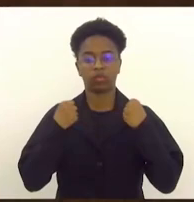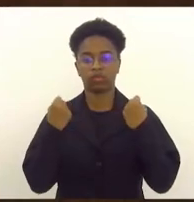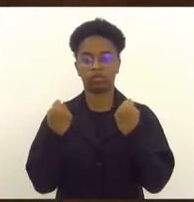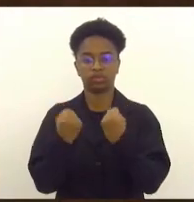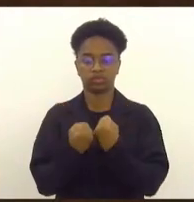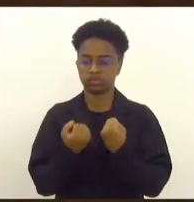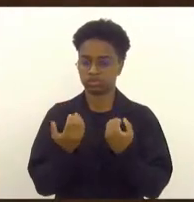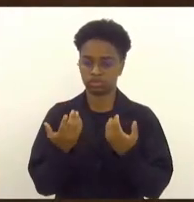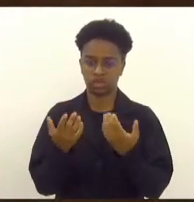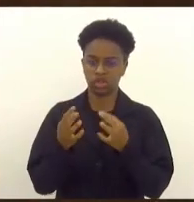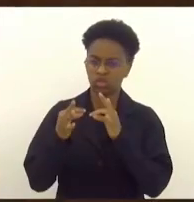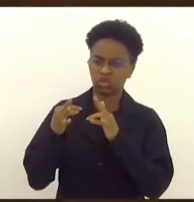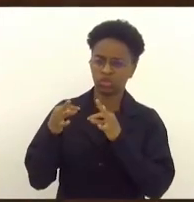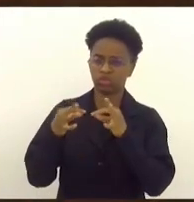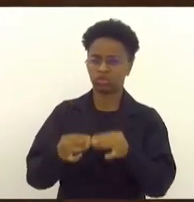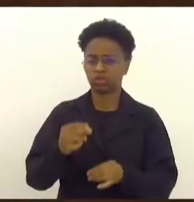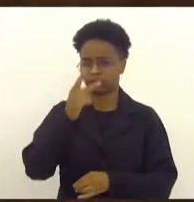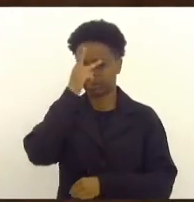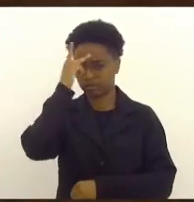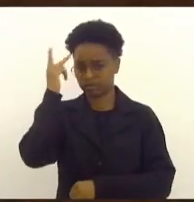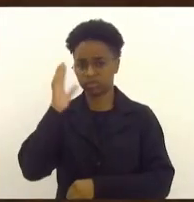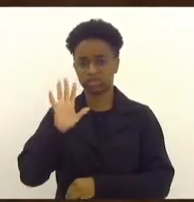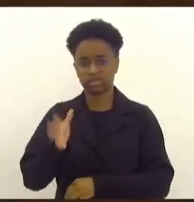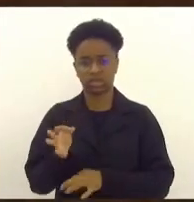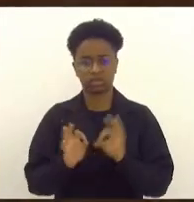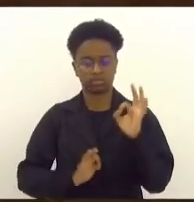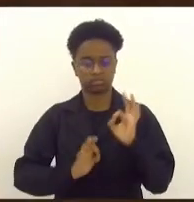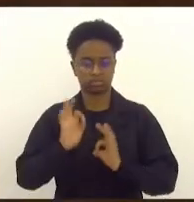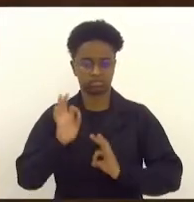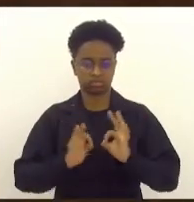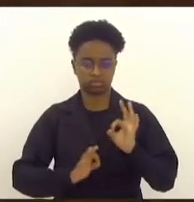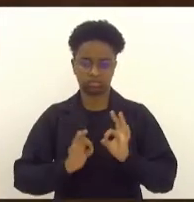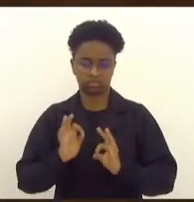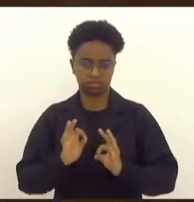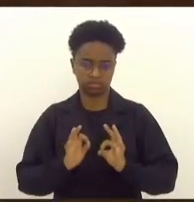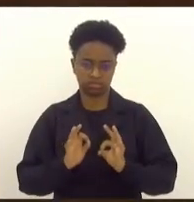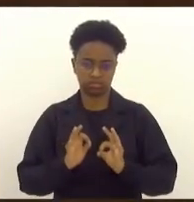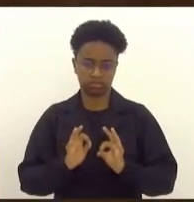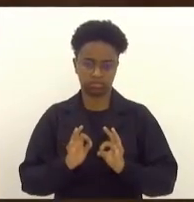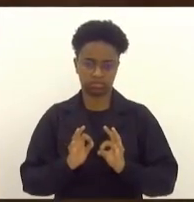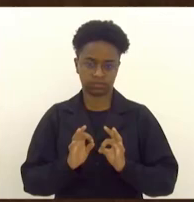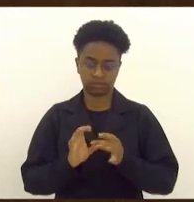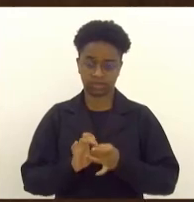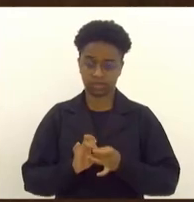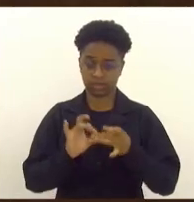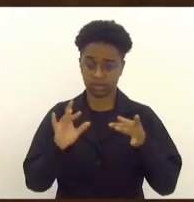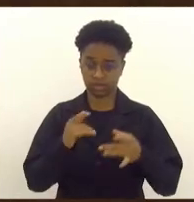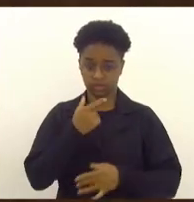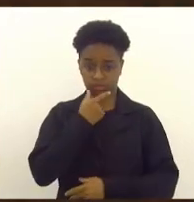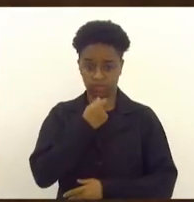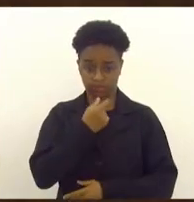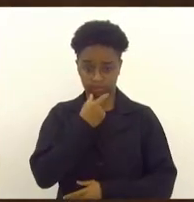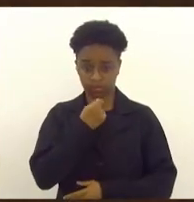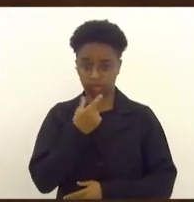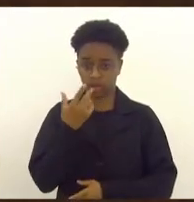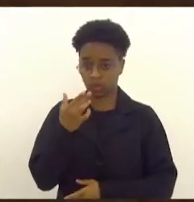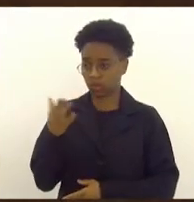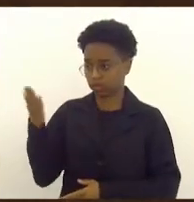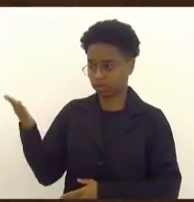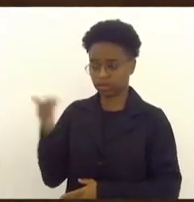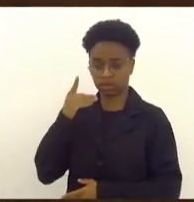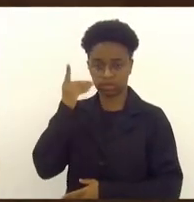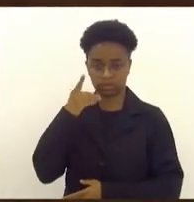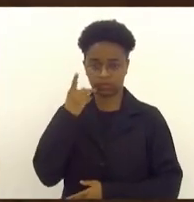depois que todo mundo já tinha se instalado deixar um garoto como foi dito aqui pelo Deputado